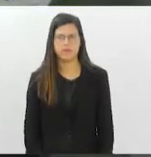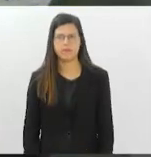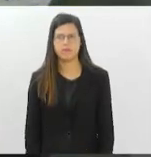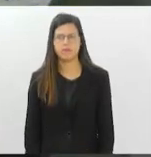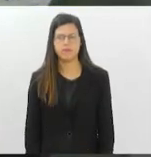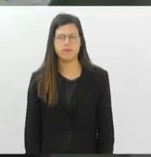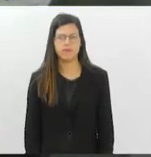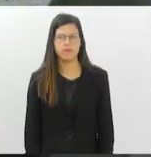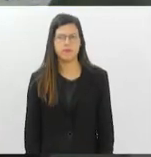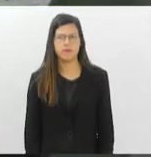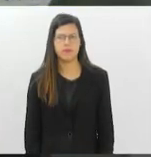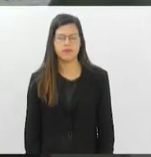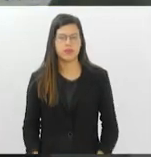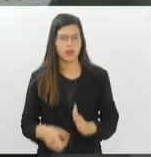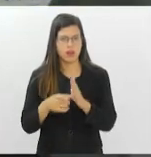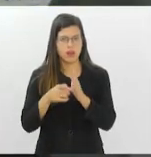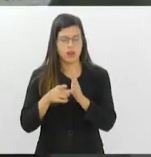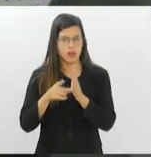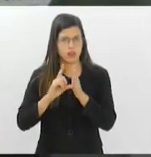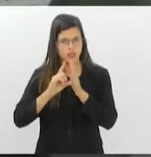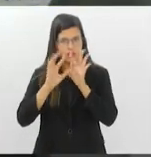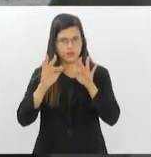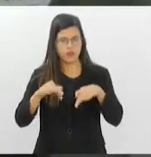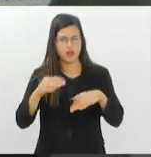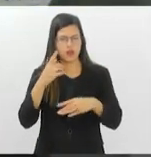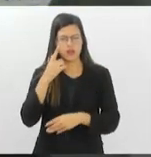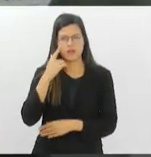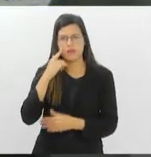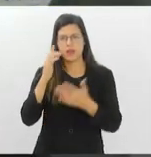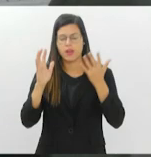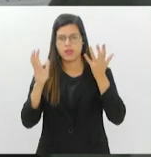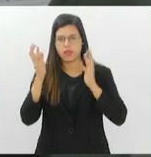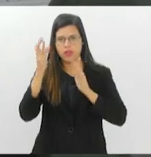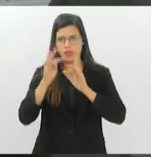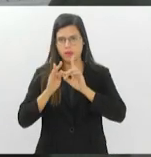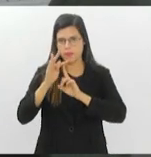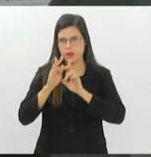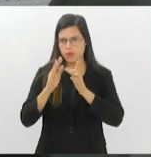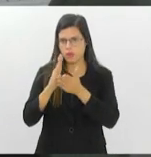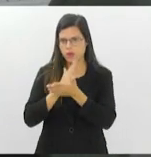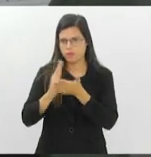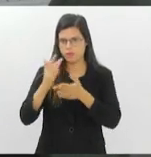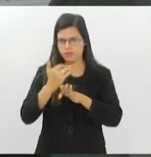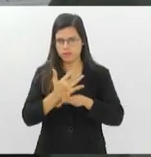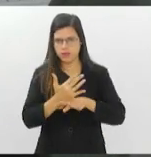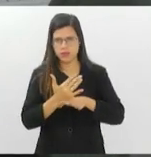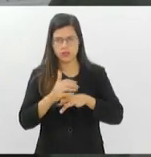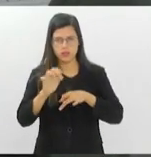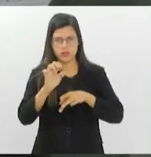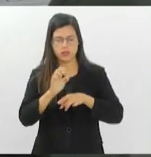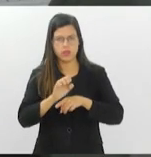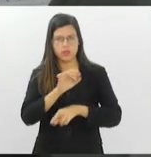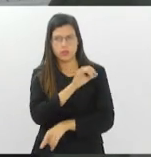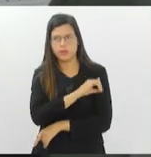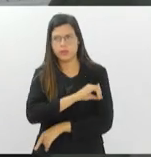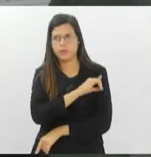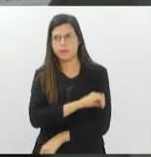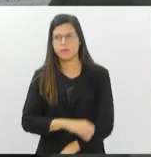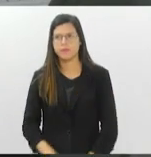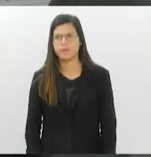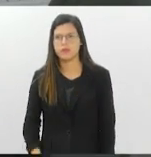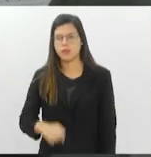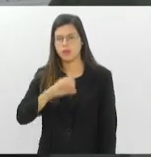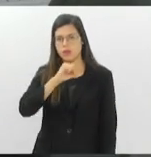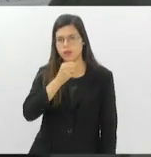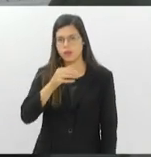franca antes de encerrar vamos dar uma olhada no tempo em algumas cidades do Estado do Rio de Janeiro vamos ver aqui ó